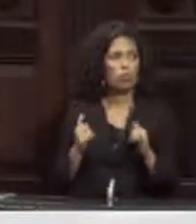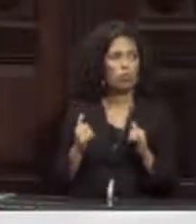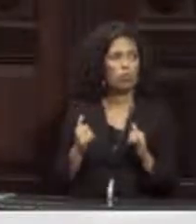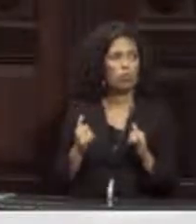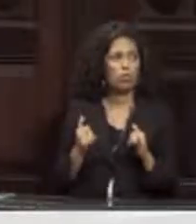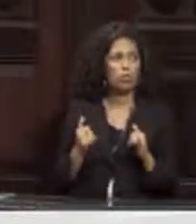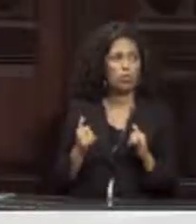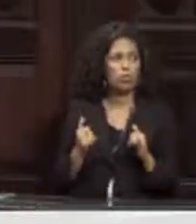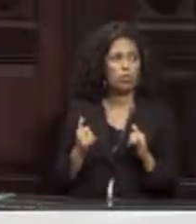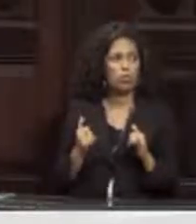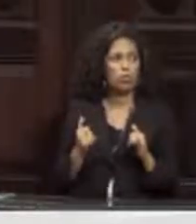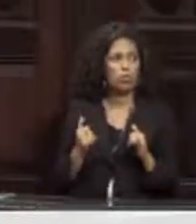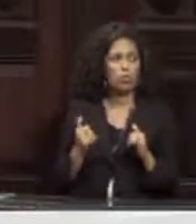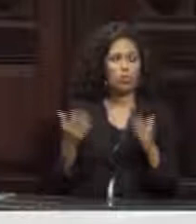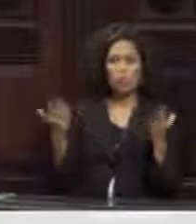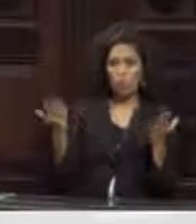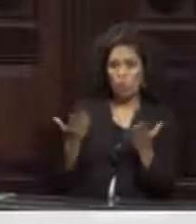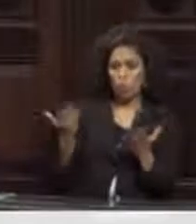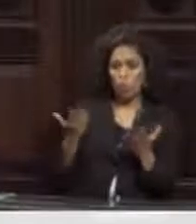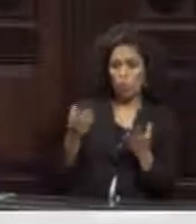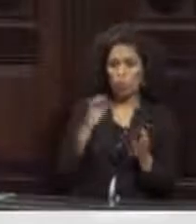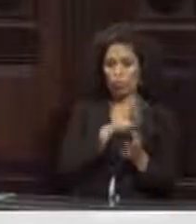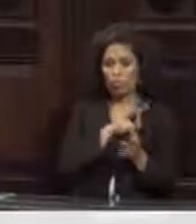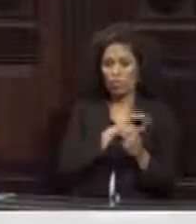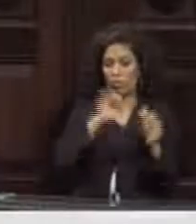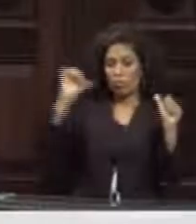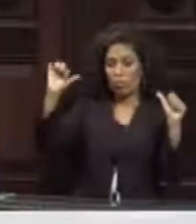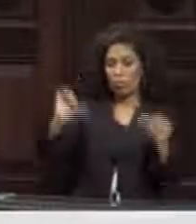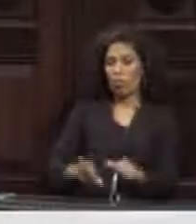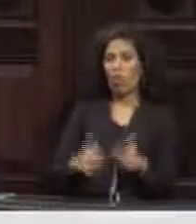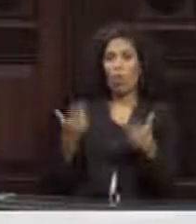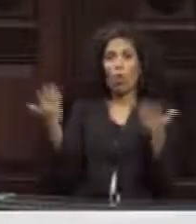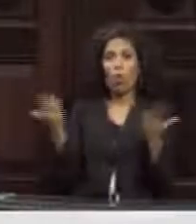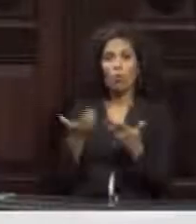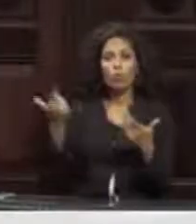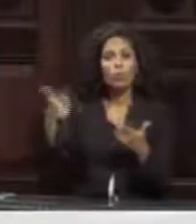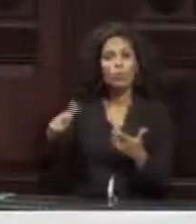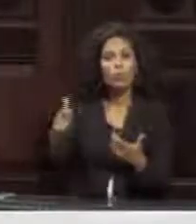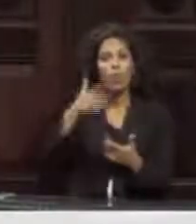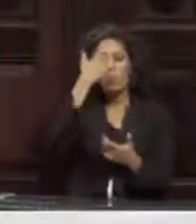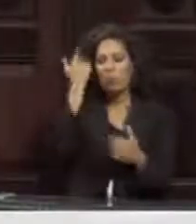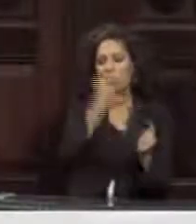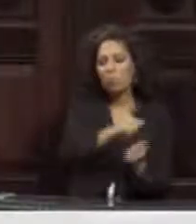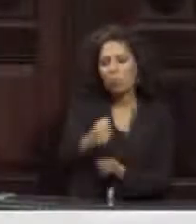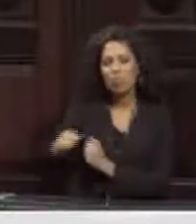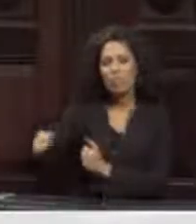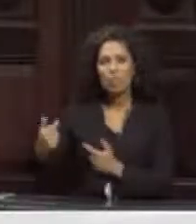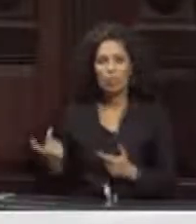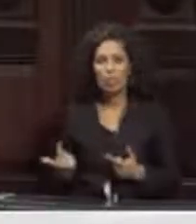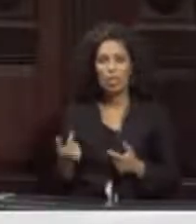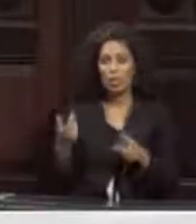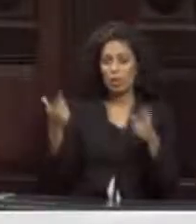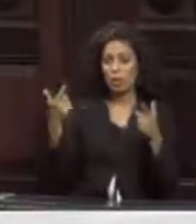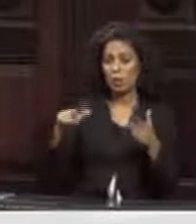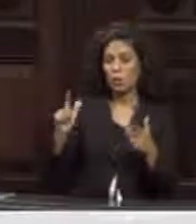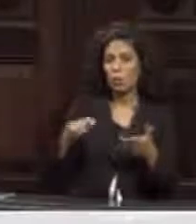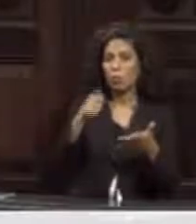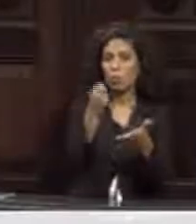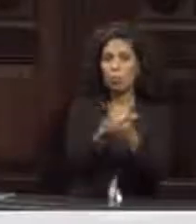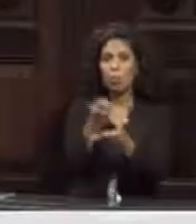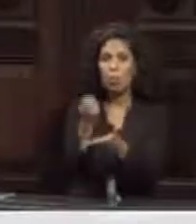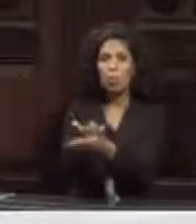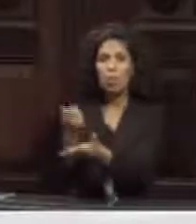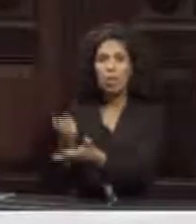não havia contrato de limpeza para o IML, não havia pagamento das